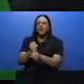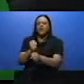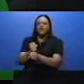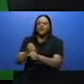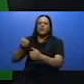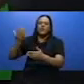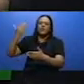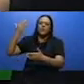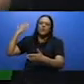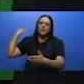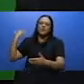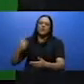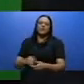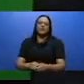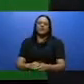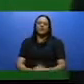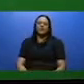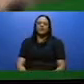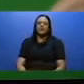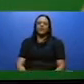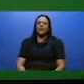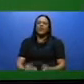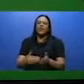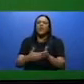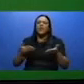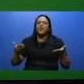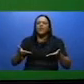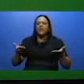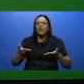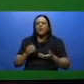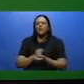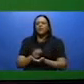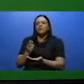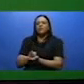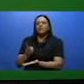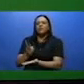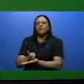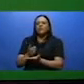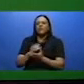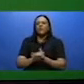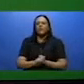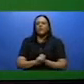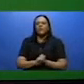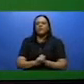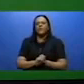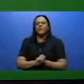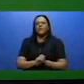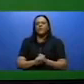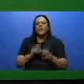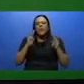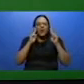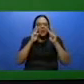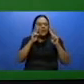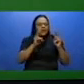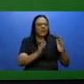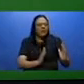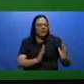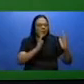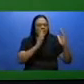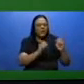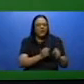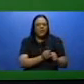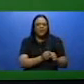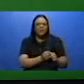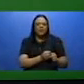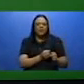povos passados e que até hoje conservam, porque através dessas construções, essas ruínas, eles estudam